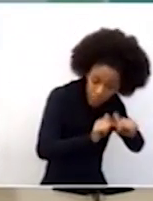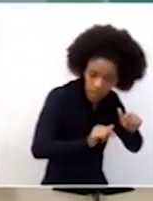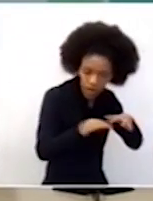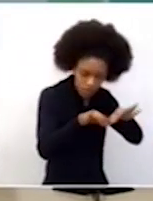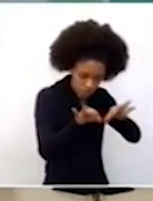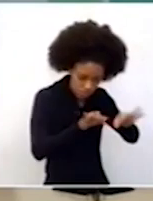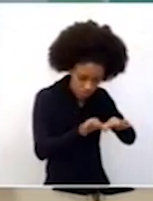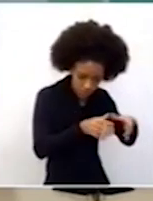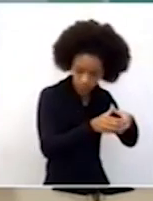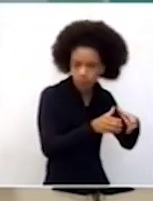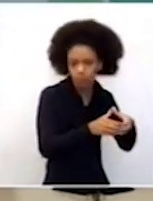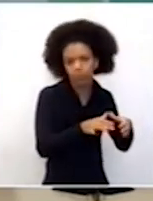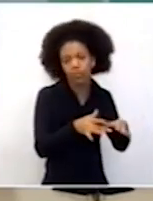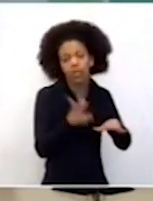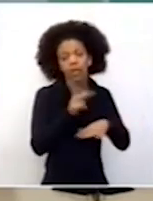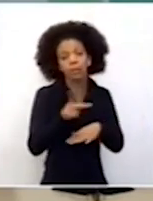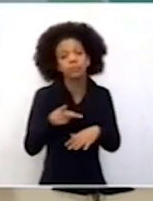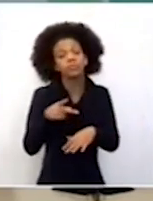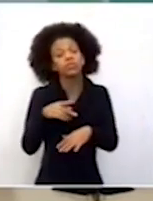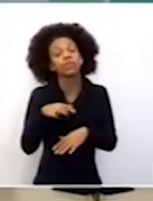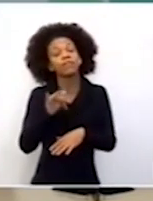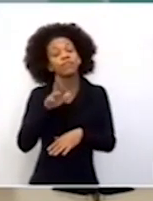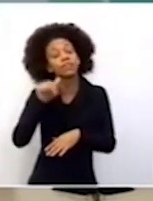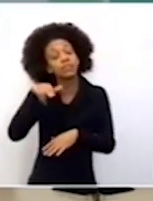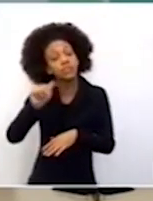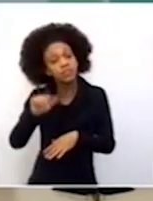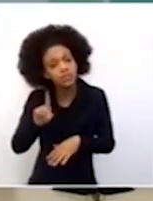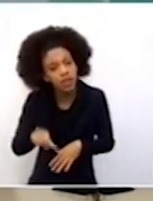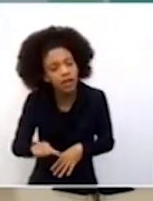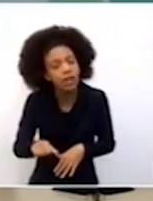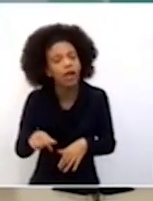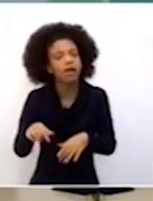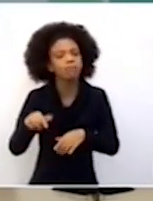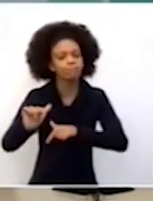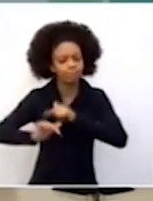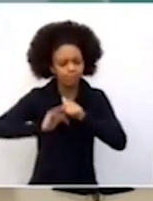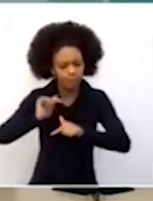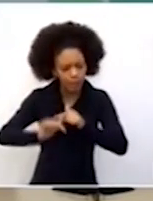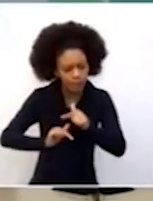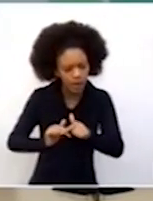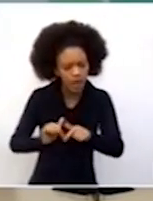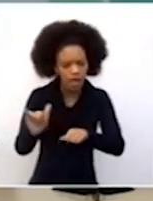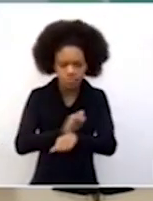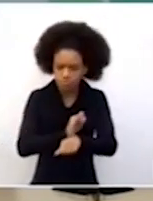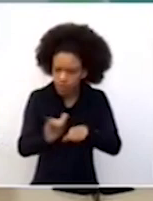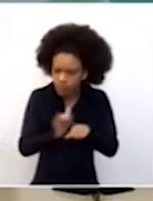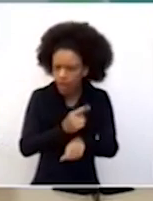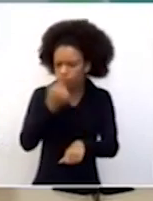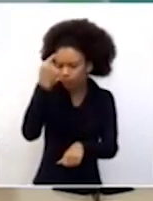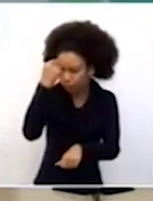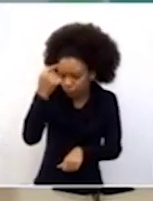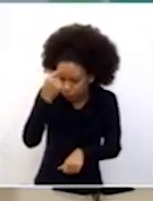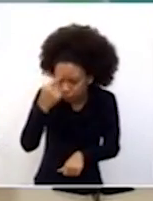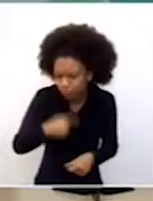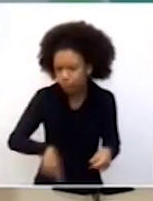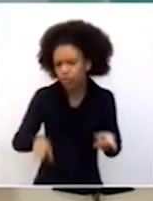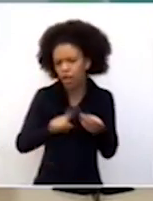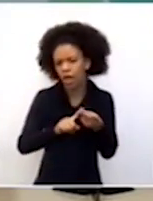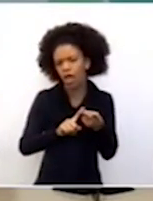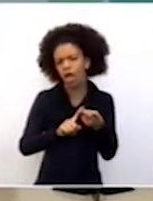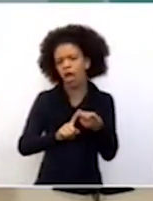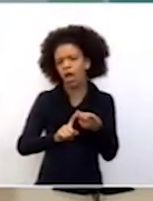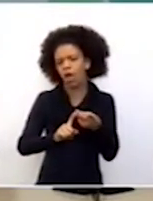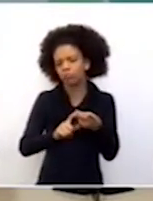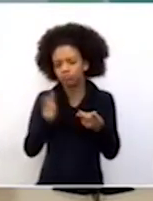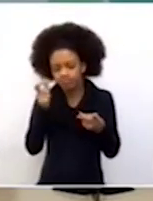a Prof. Fernanda falou aqui, trabalhar a estratégia, o cognitivo, o pensar, o refletir, vem de